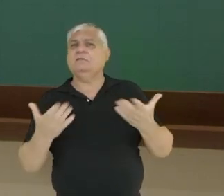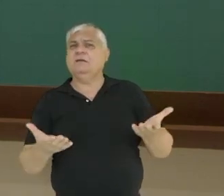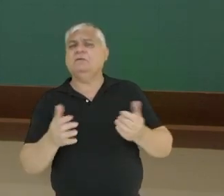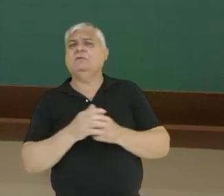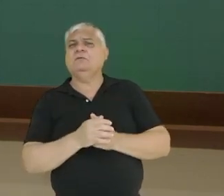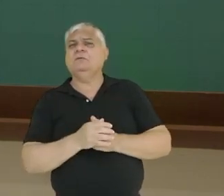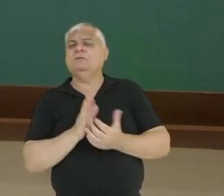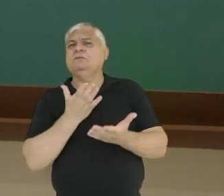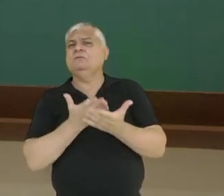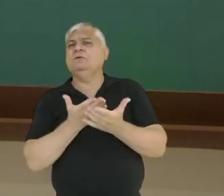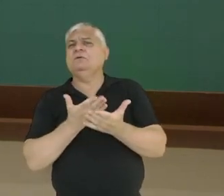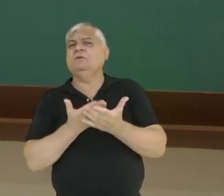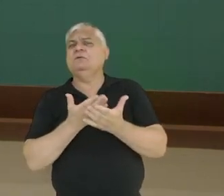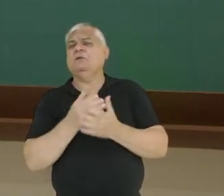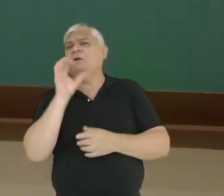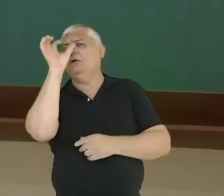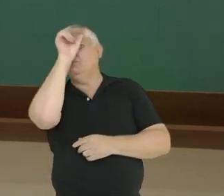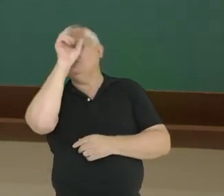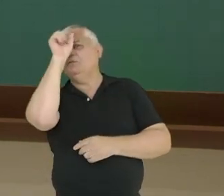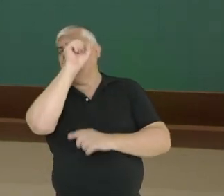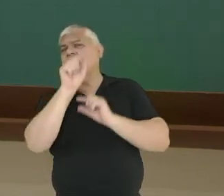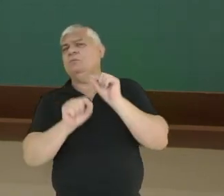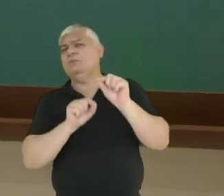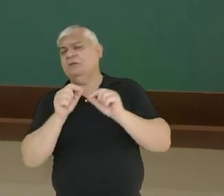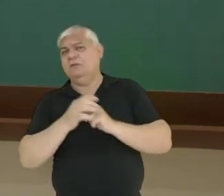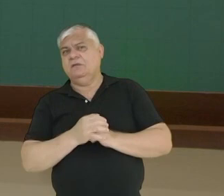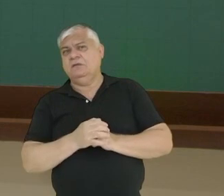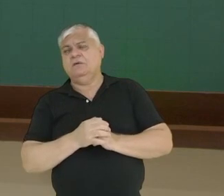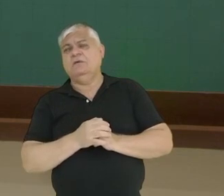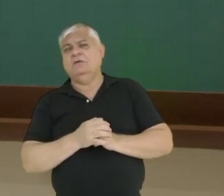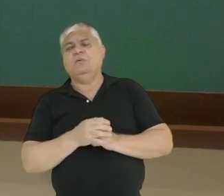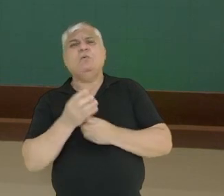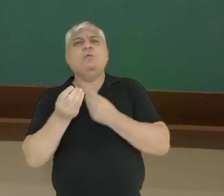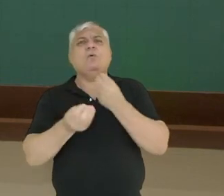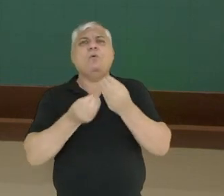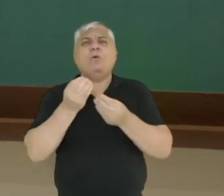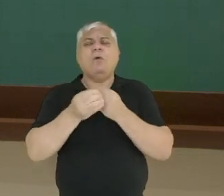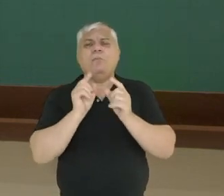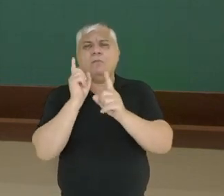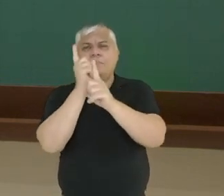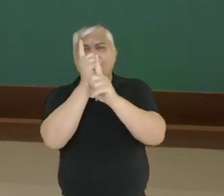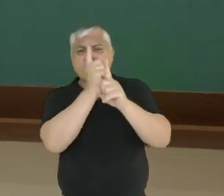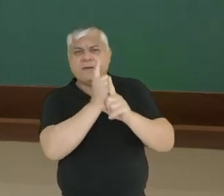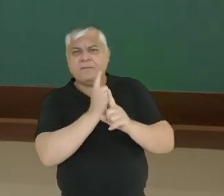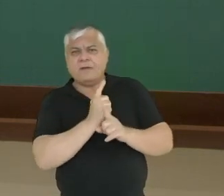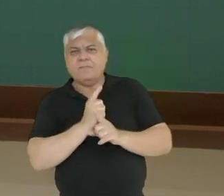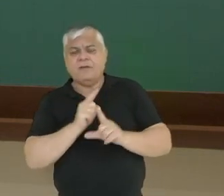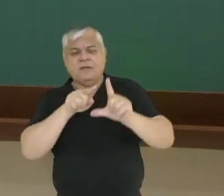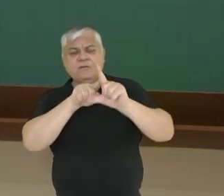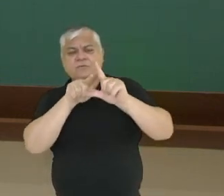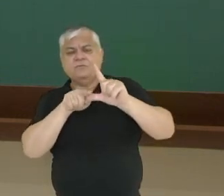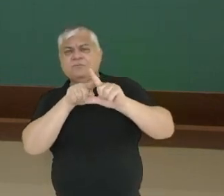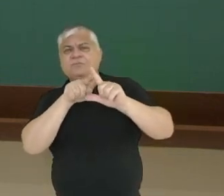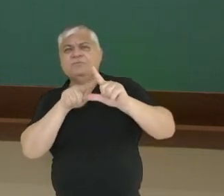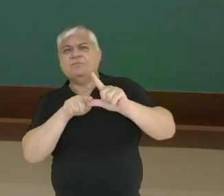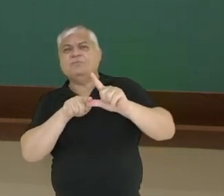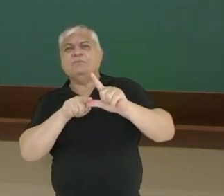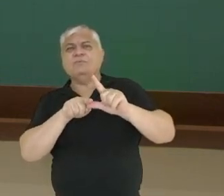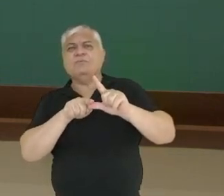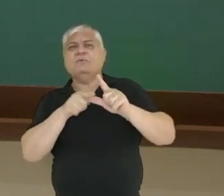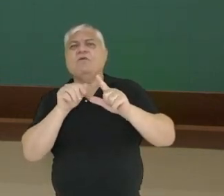Portanto, nesta aula, nós falamos em como determinar o ângulo externo de